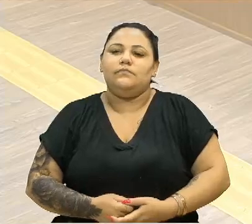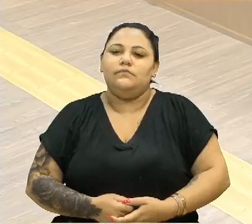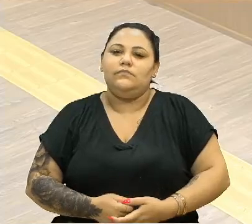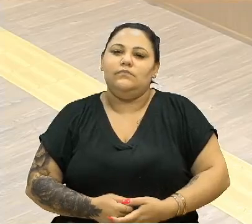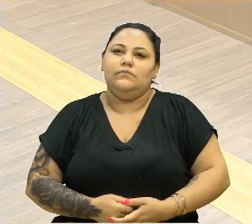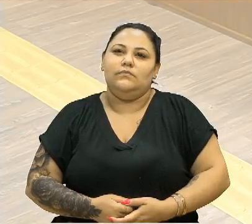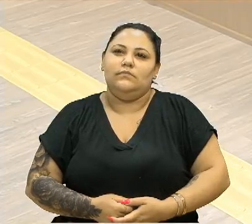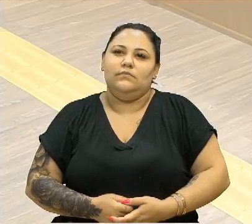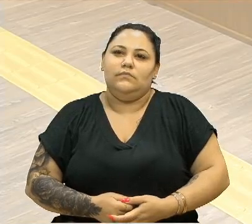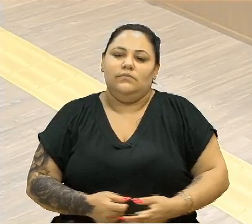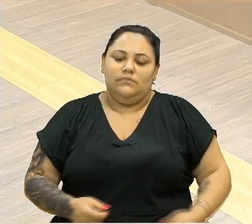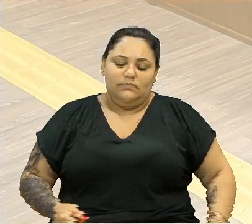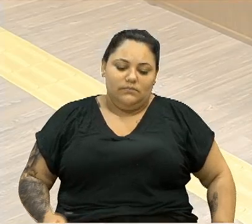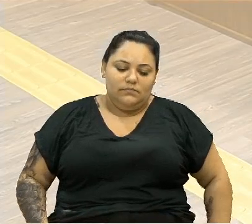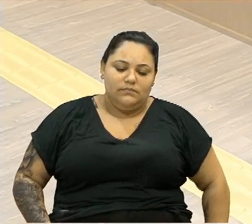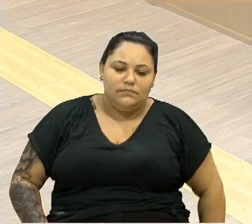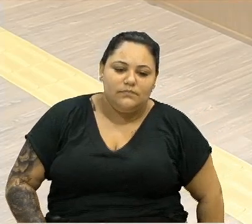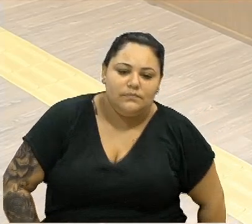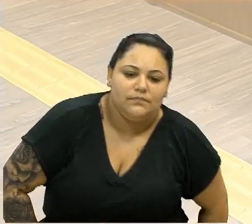Vereador Sandro Fantinel.